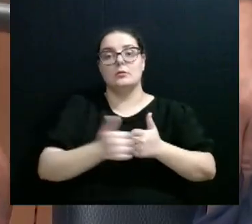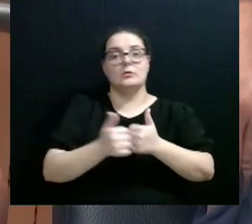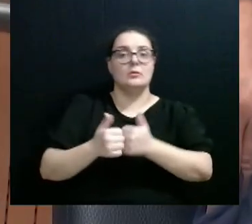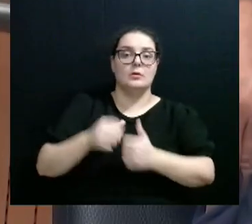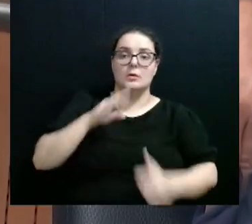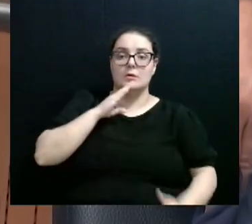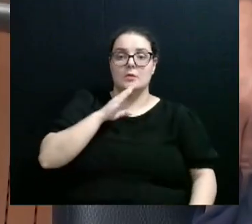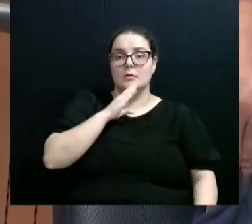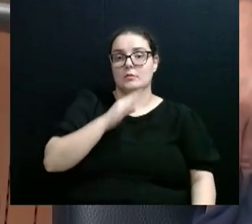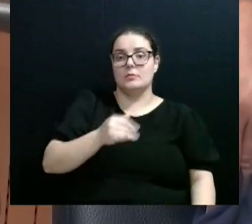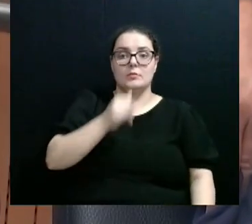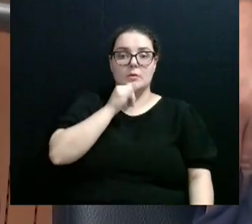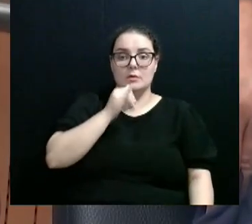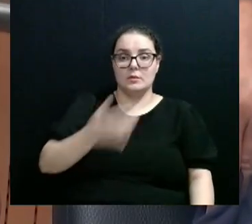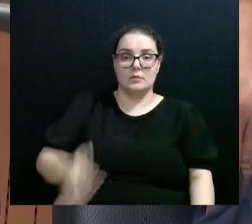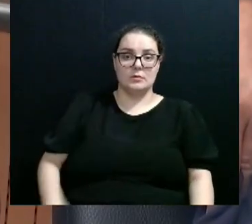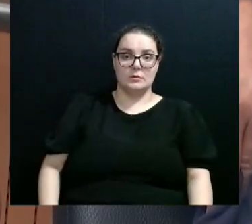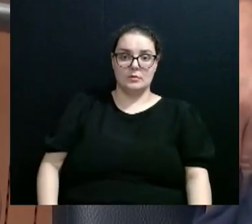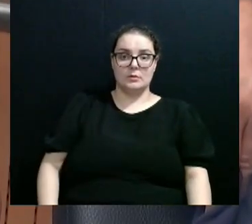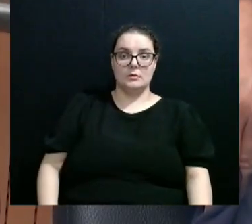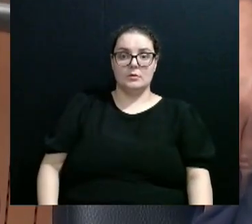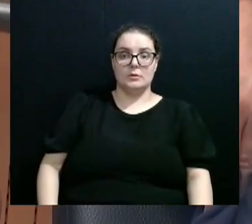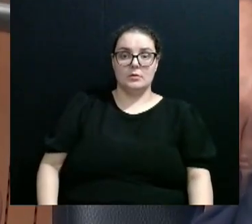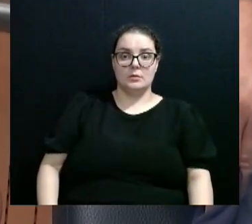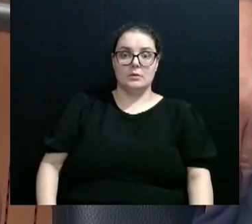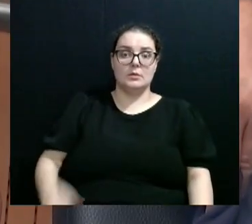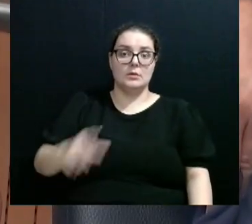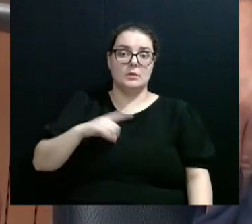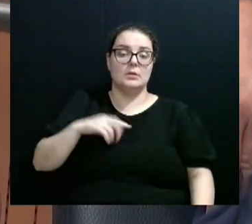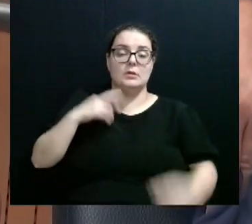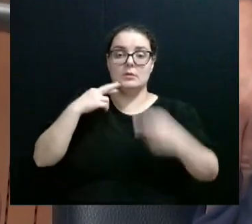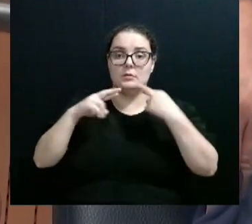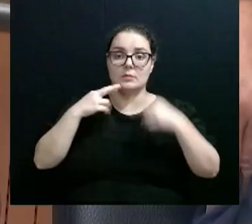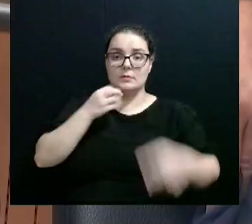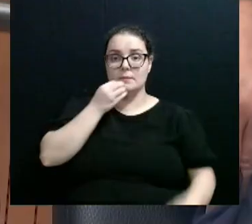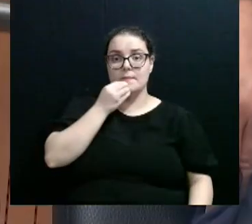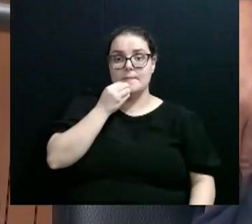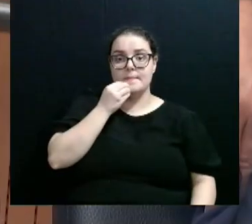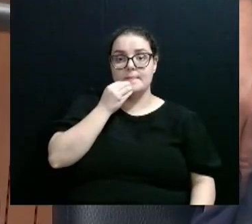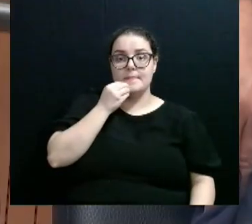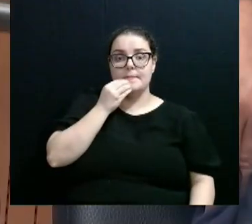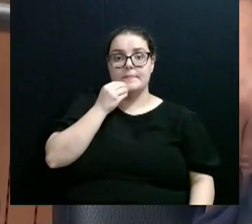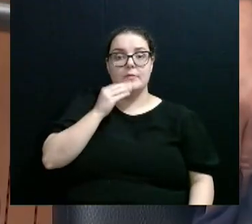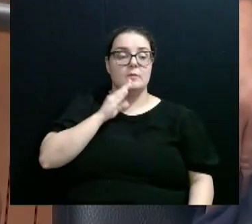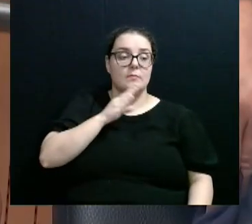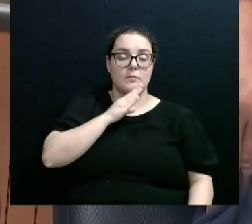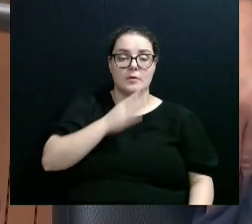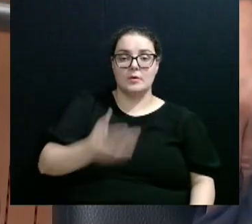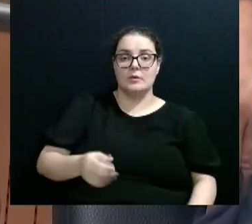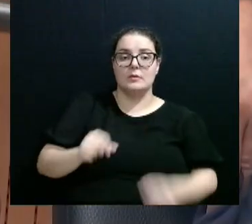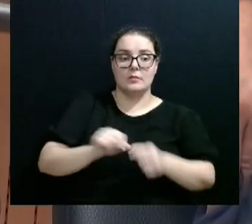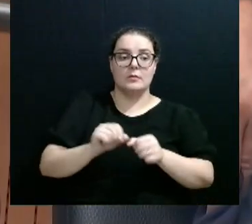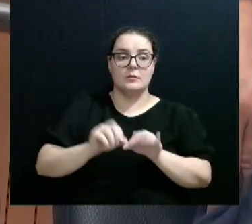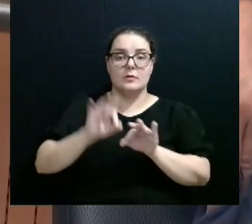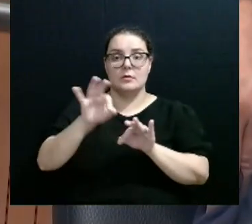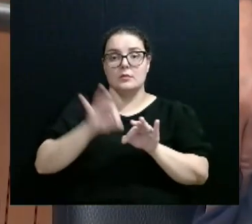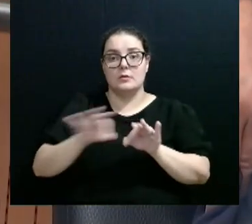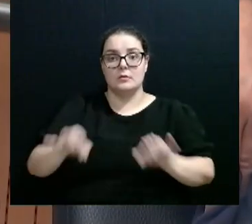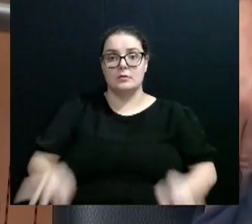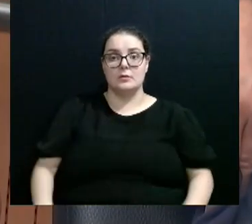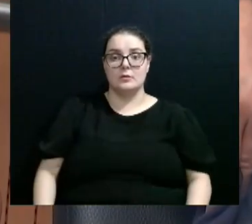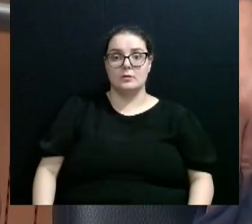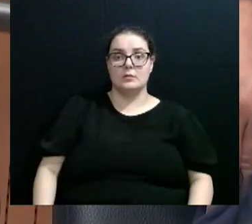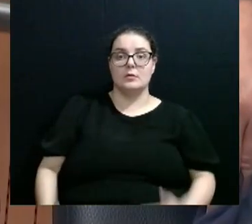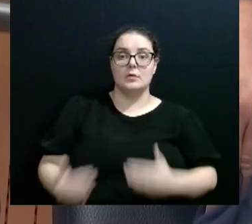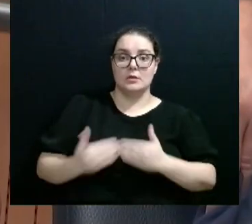no Poçante Bar. E teve uma reclamação lá no Poçante Bar e ele vai fazer a medição. Ele vai na frente, que é do lado do Dom